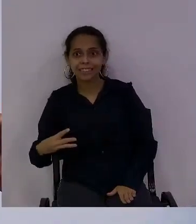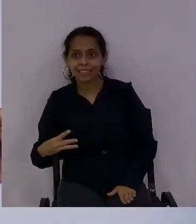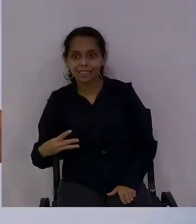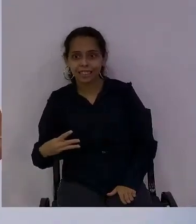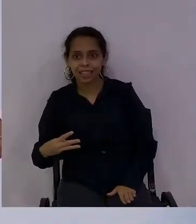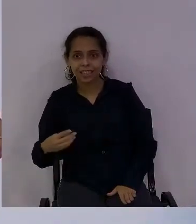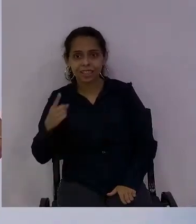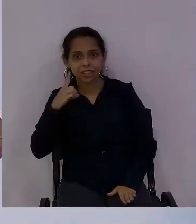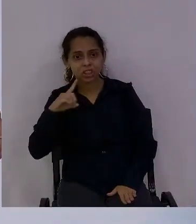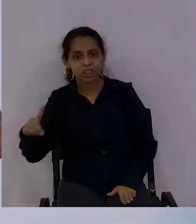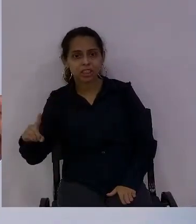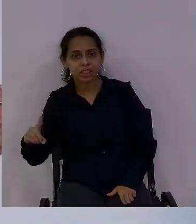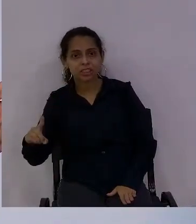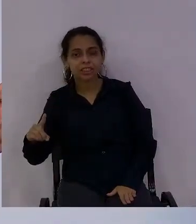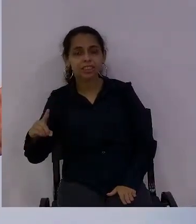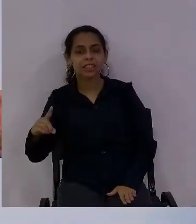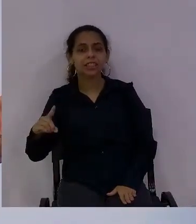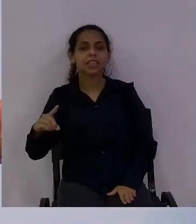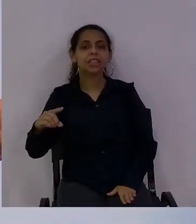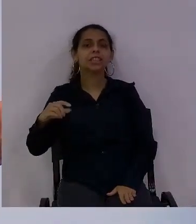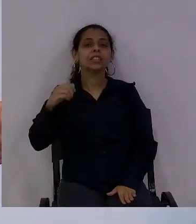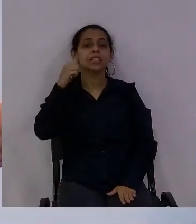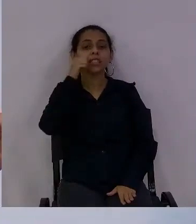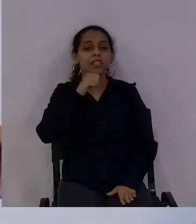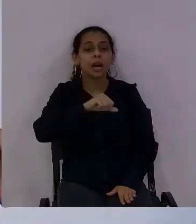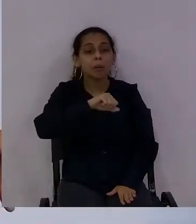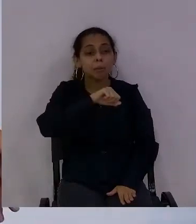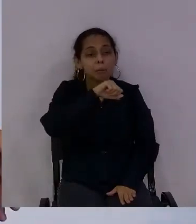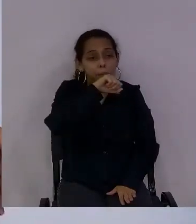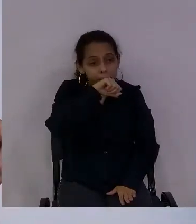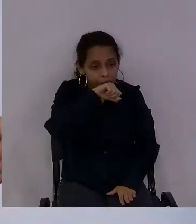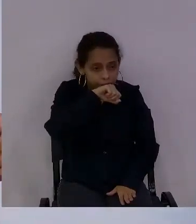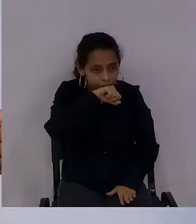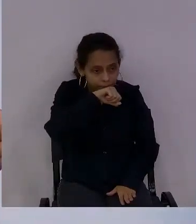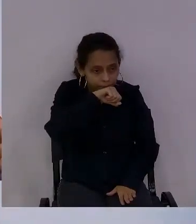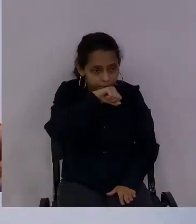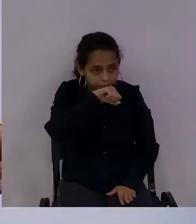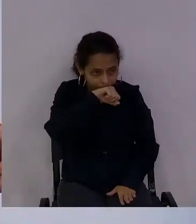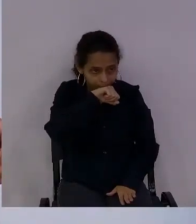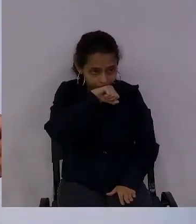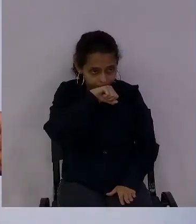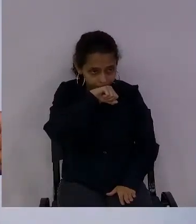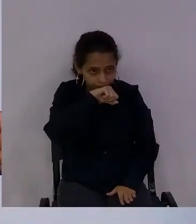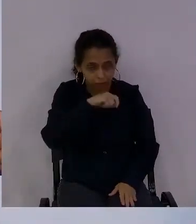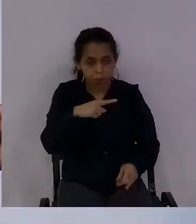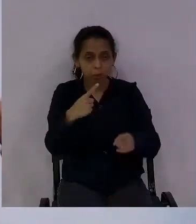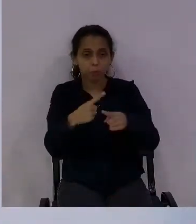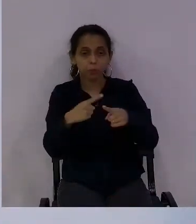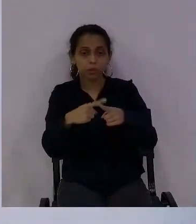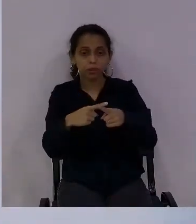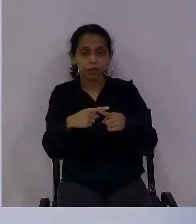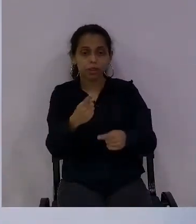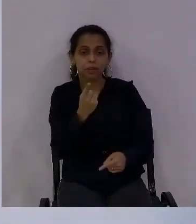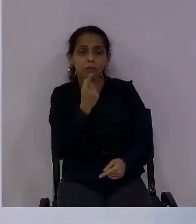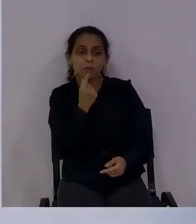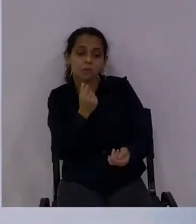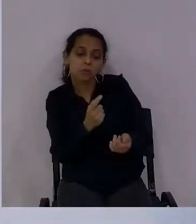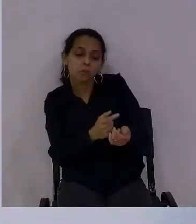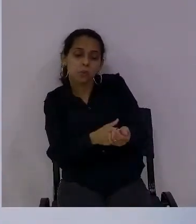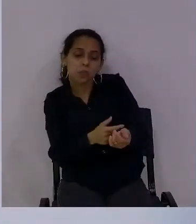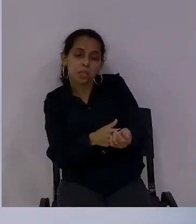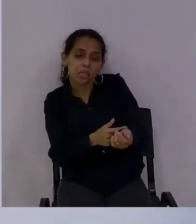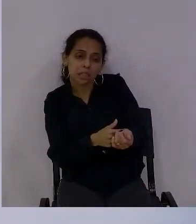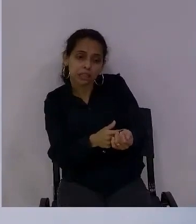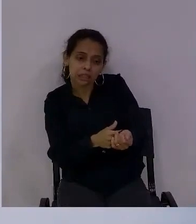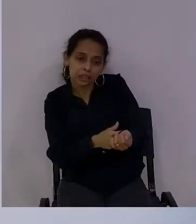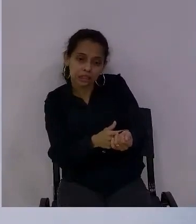do grupo. Isso porque a condição do sangue que desceu, que fez parte de todo um